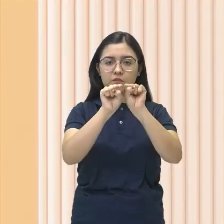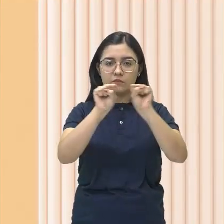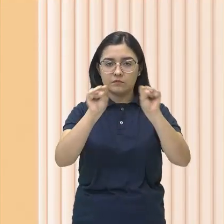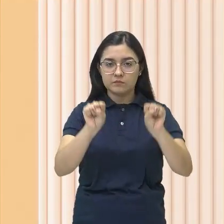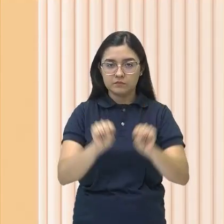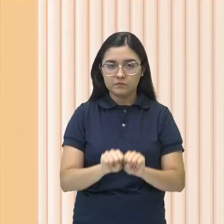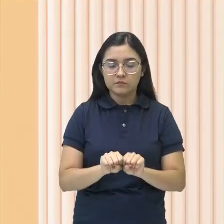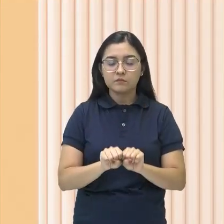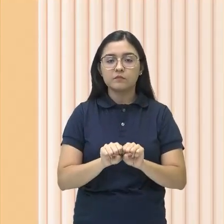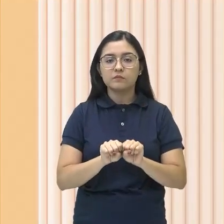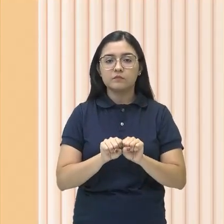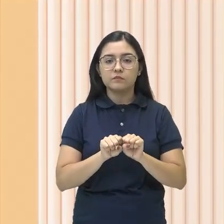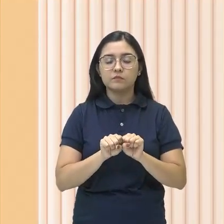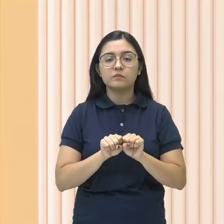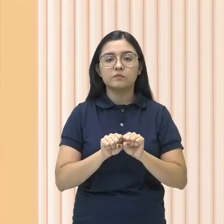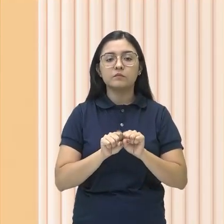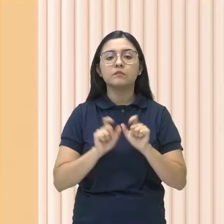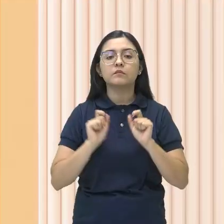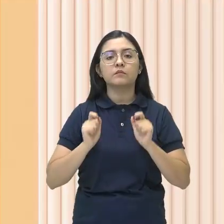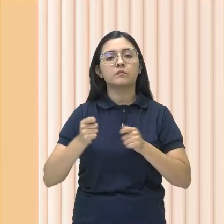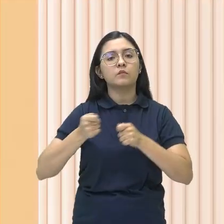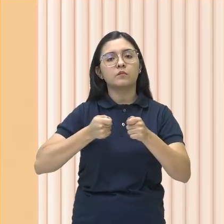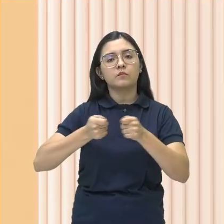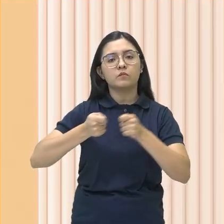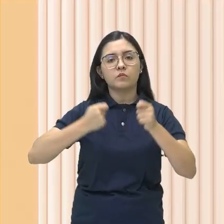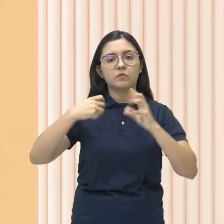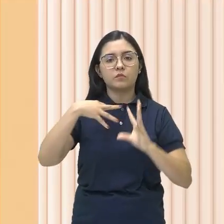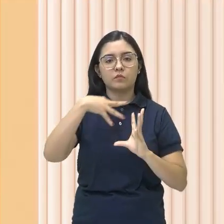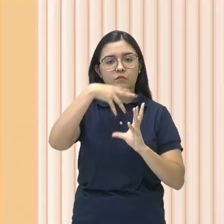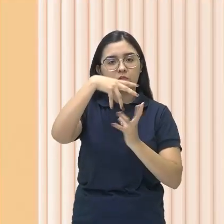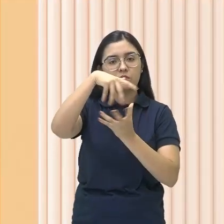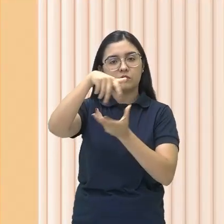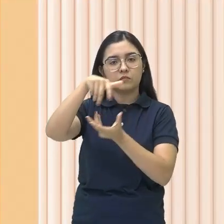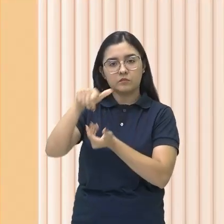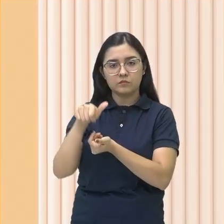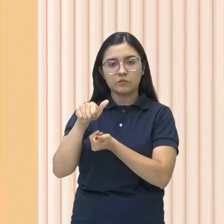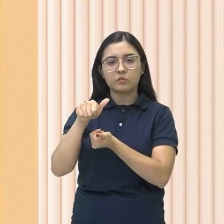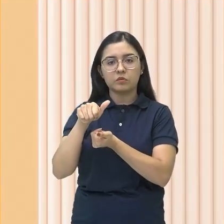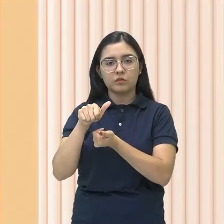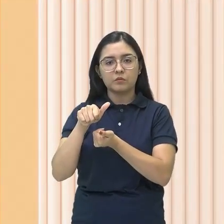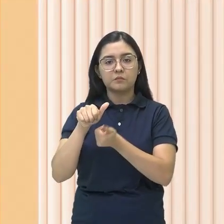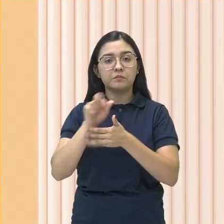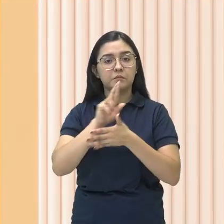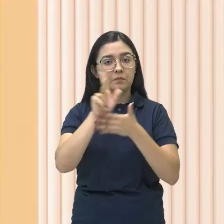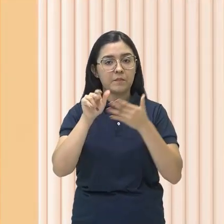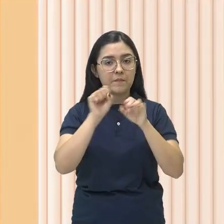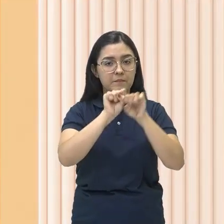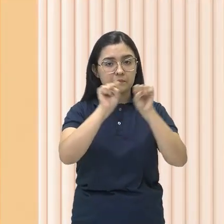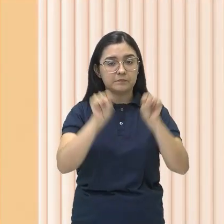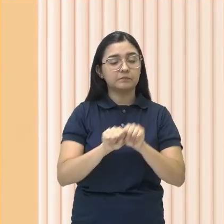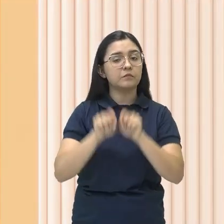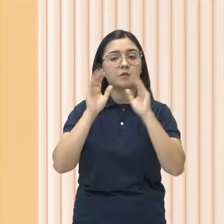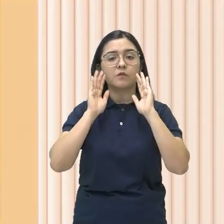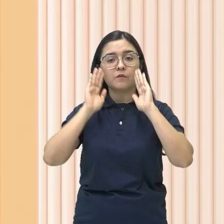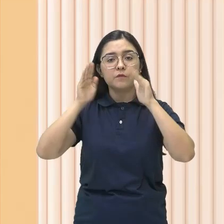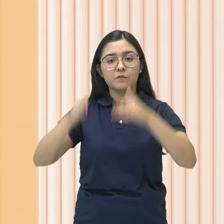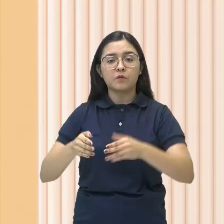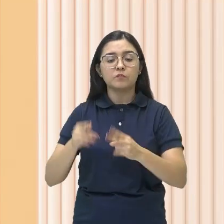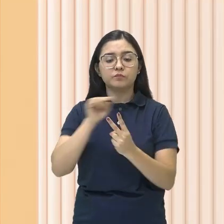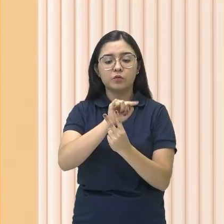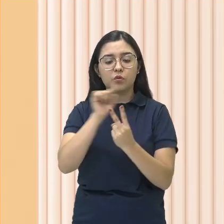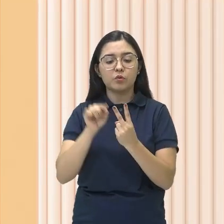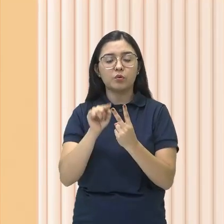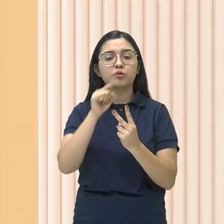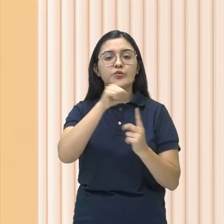que move o mundo, né? Os sistemas que movem o mundo. Nós vamos falar especificamente de dois